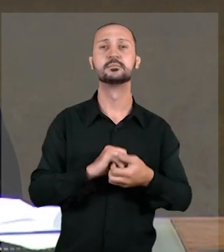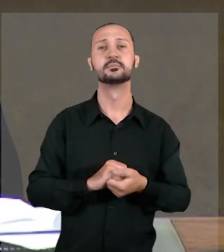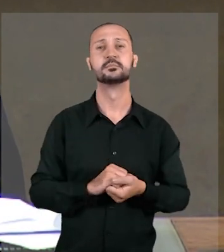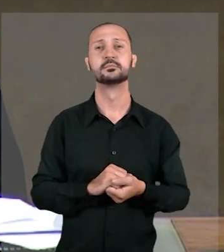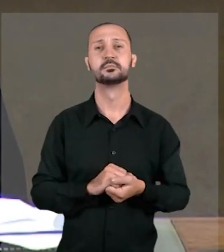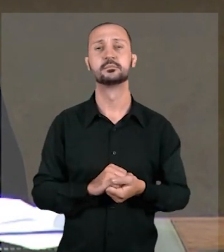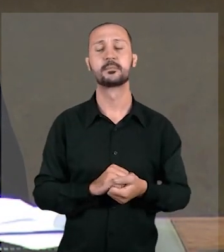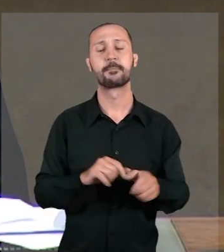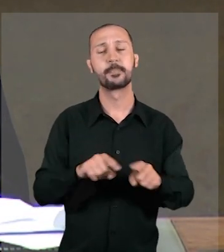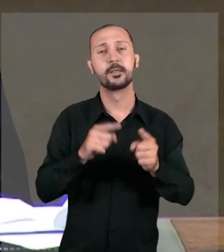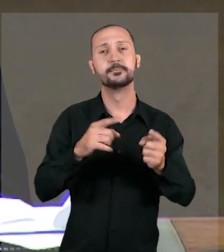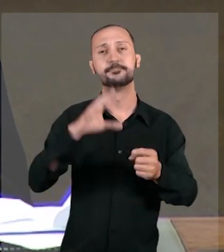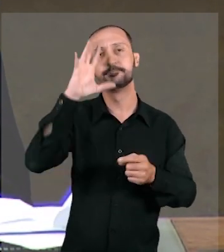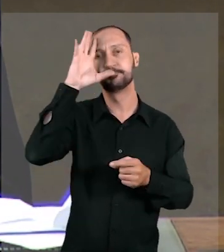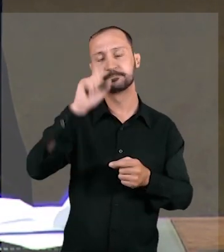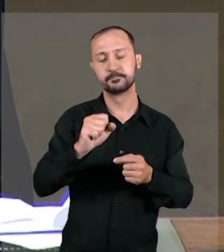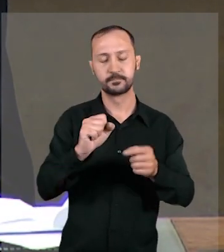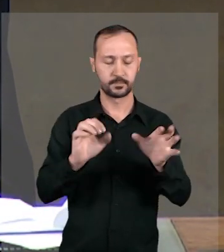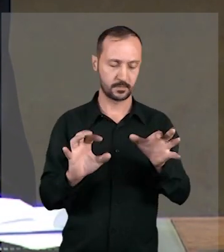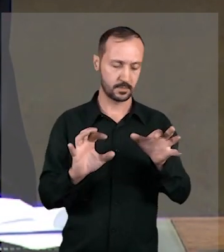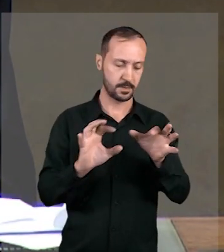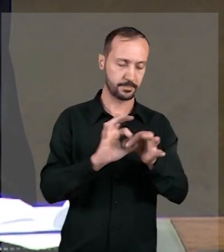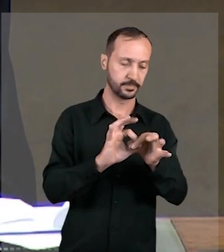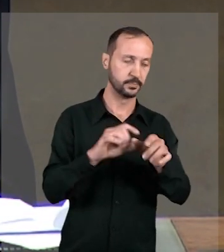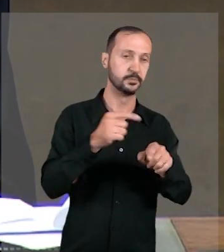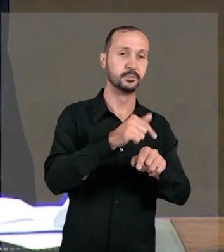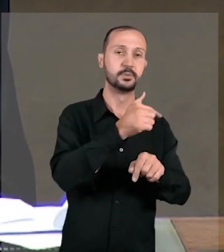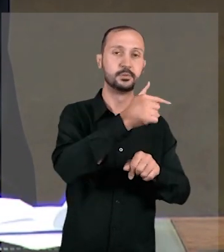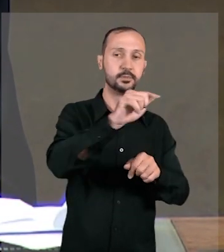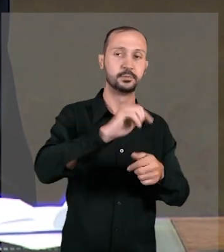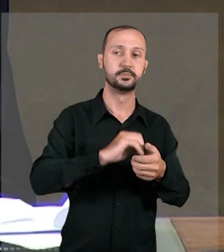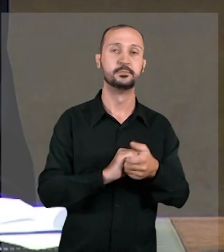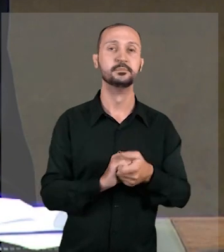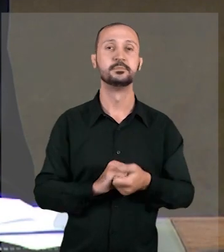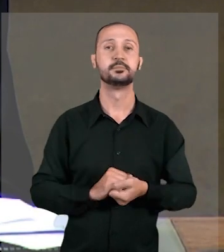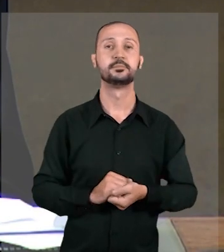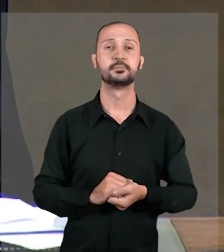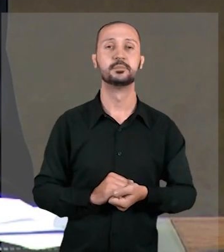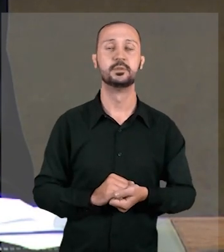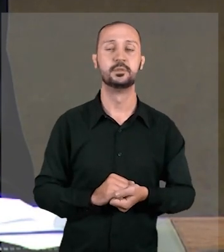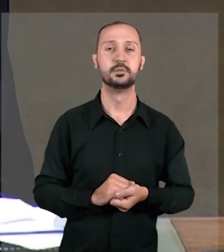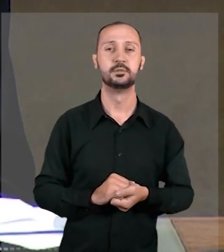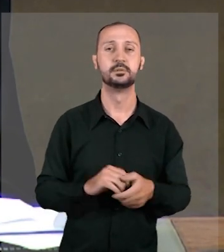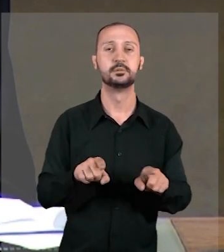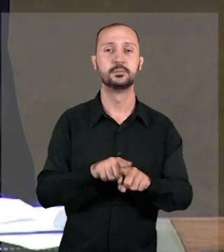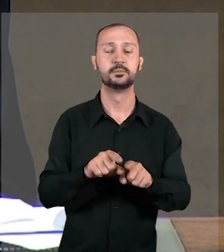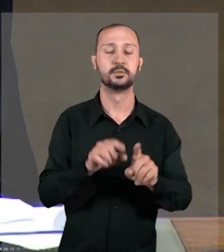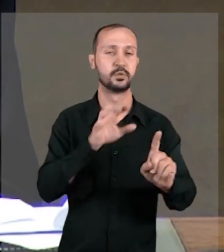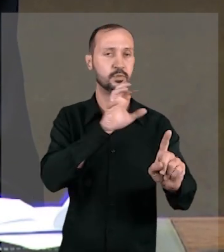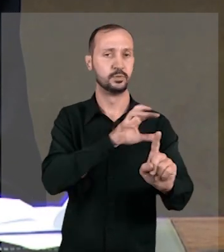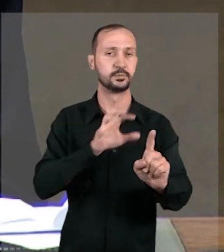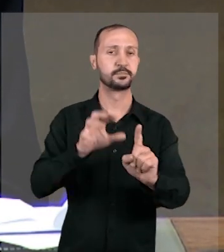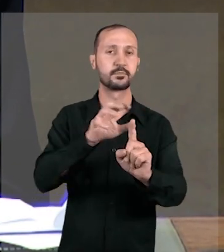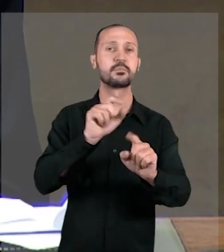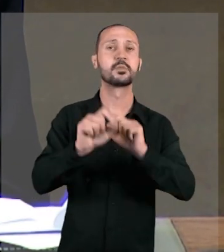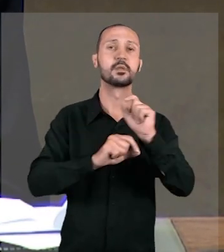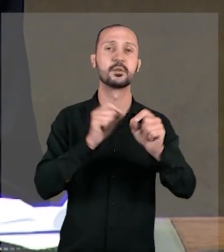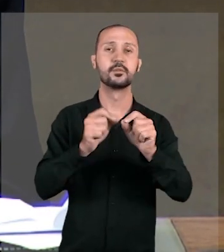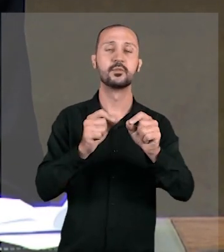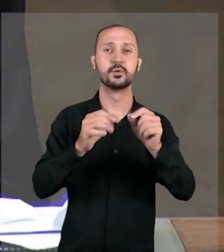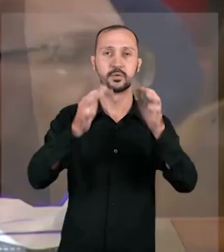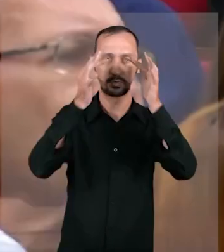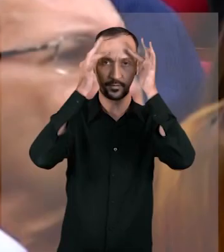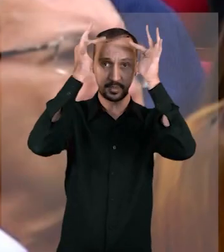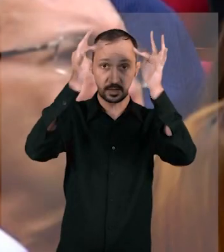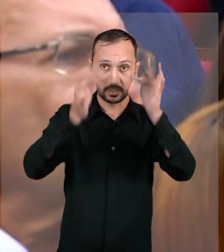decisão que, associada a uma outra decisão igualmente bem intencionada, mas que também produziu efeitos colaterais, que foi a da